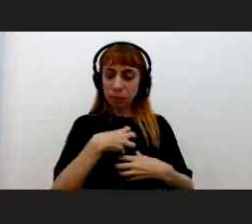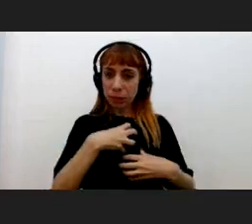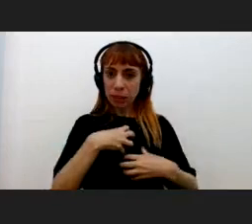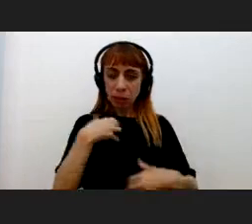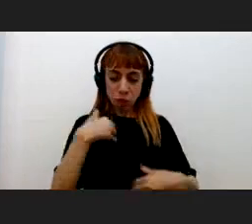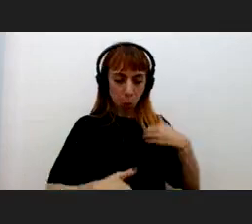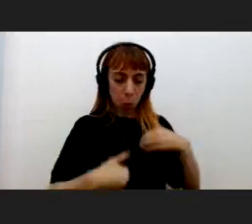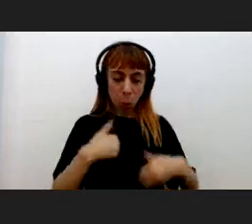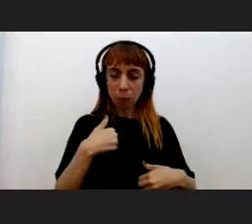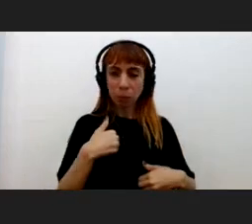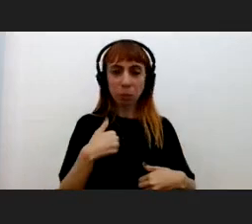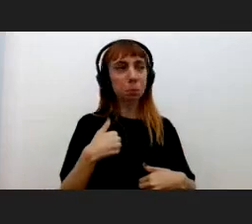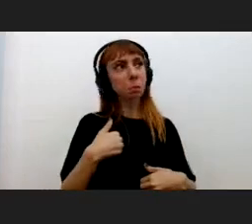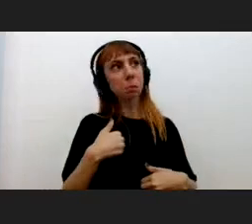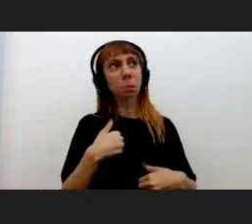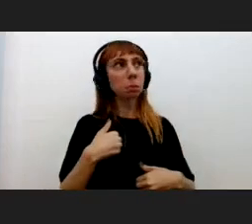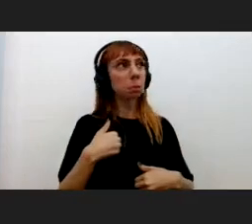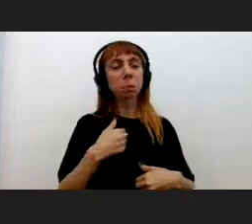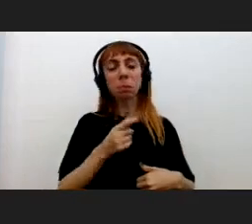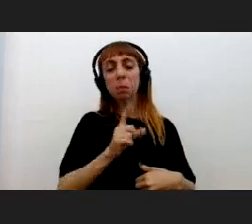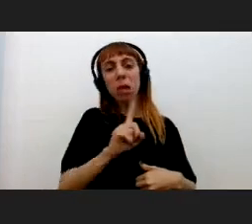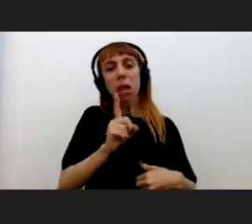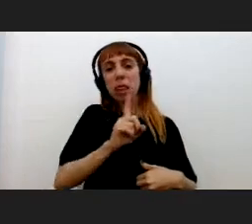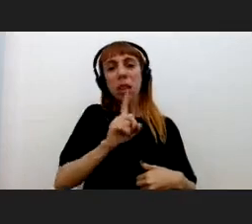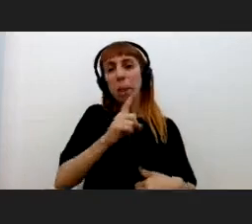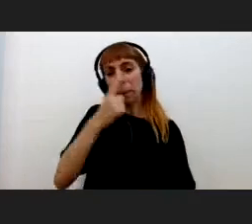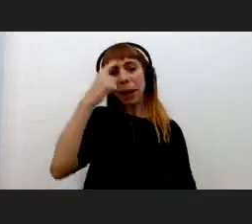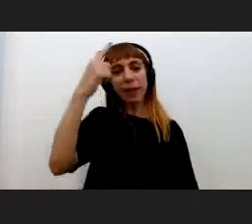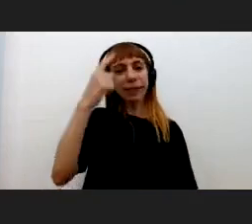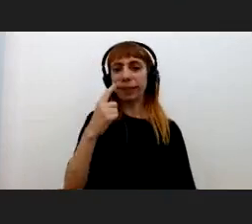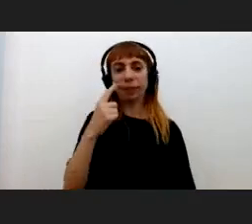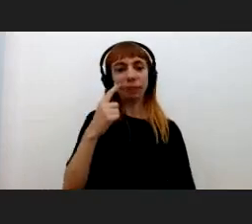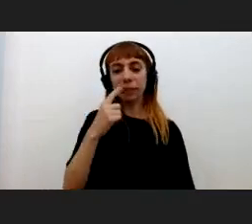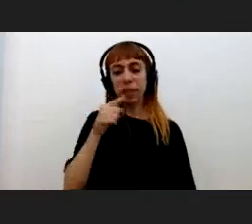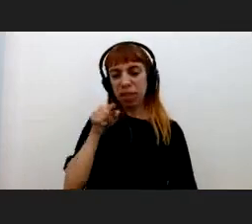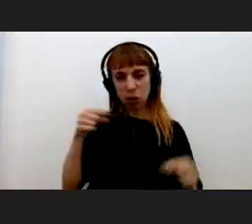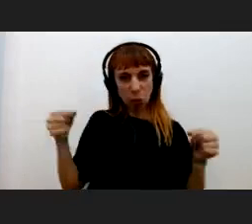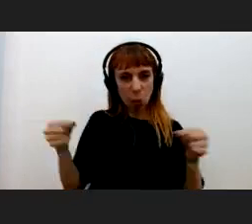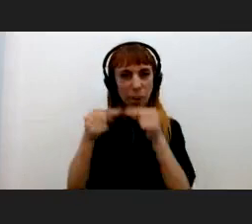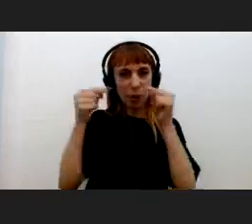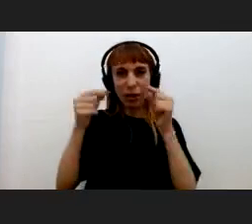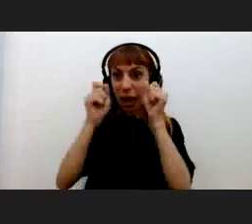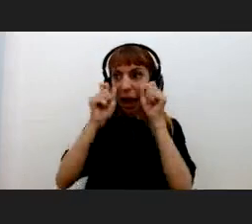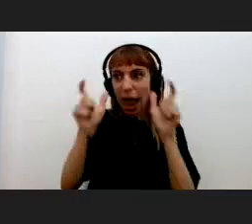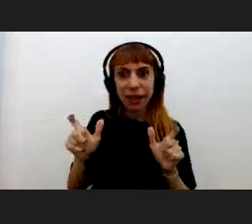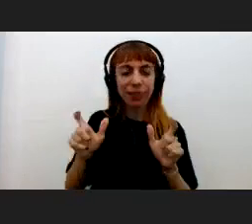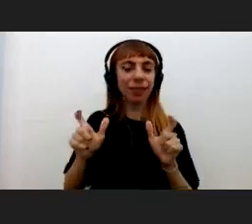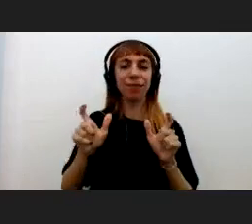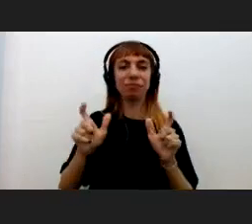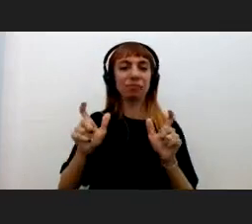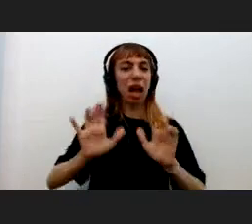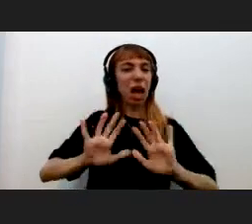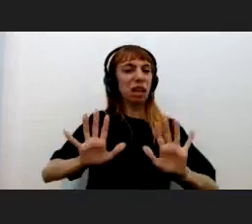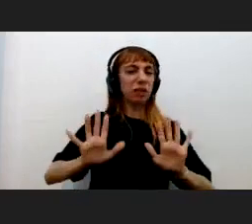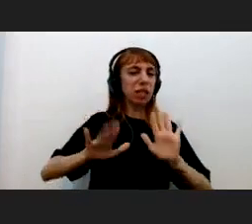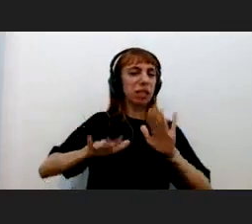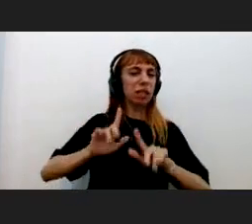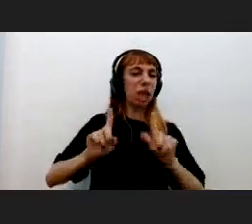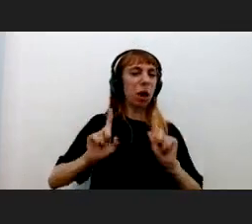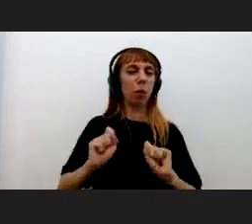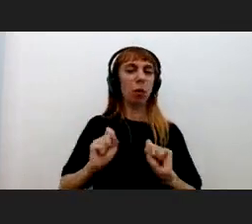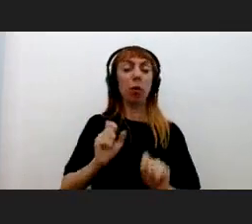não chamam a atenção, mas não são elaboradas através da linguagem a ponto de a pessoa olhar para uma determinada situação e pensar, bom, isso